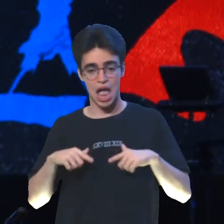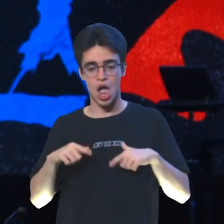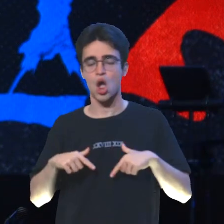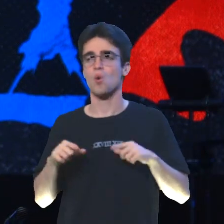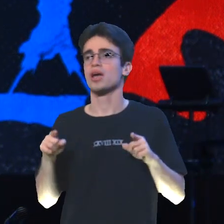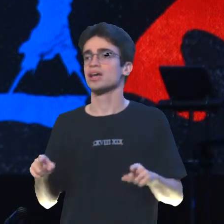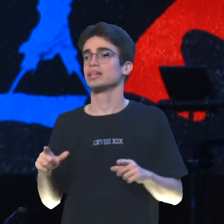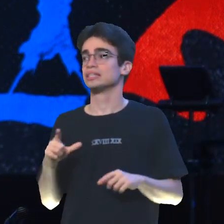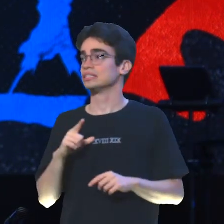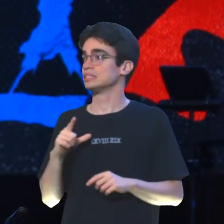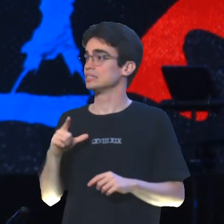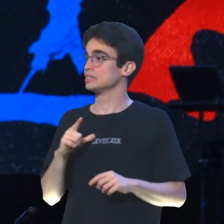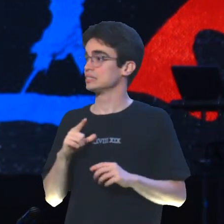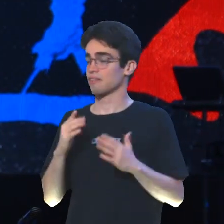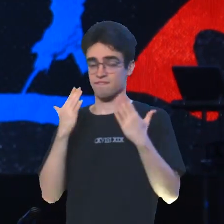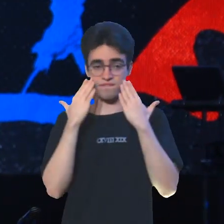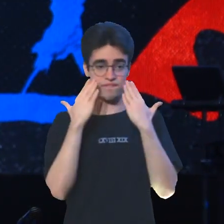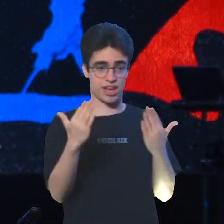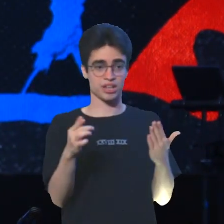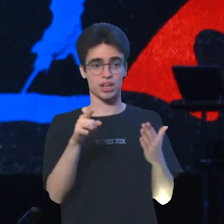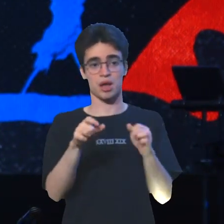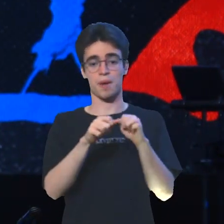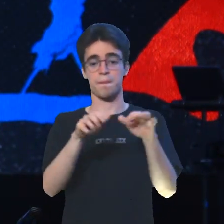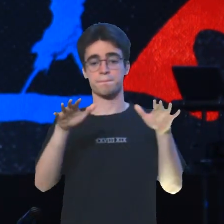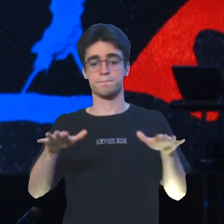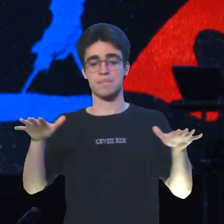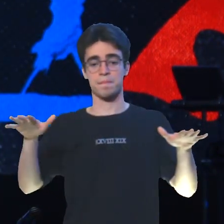encurralados diante daquele mar que era gigante,